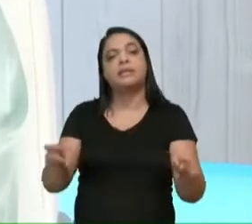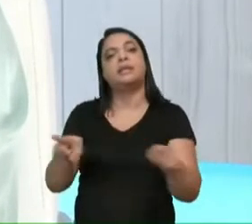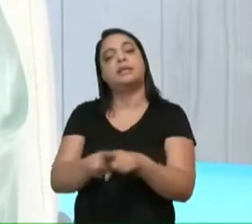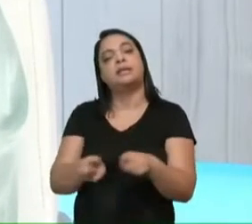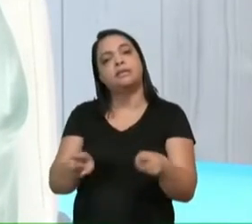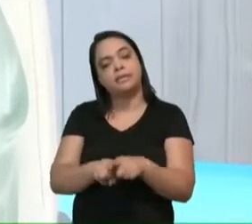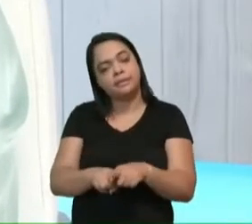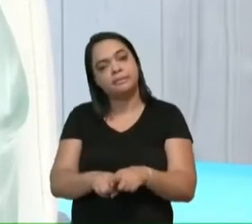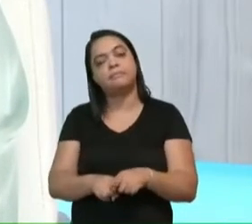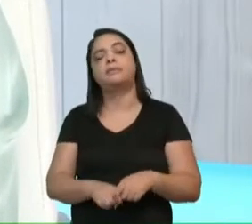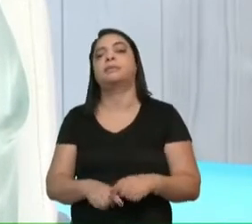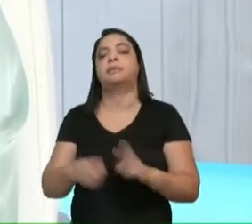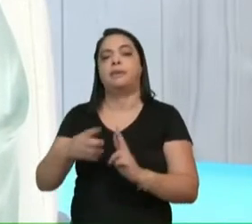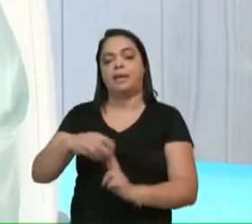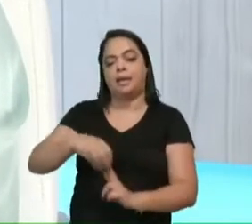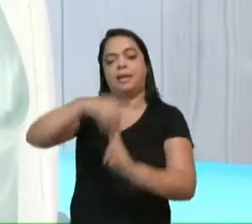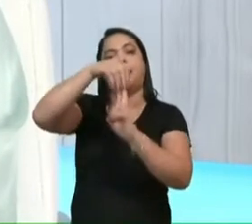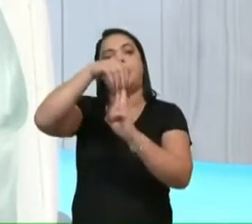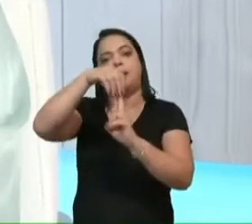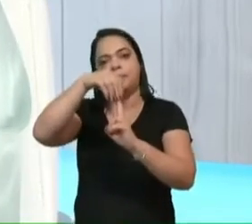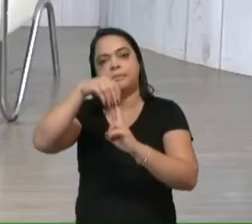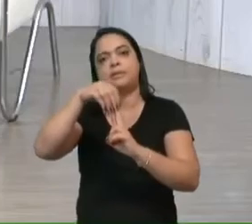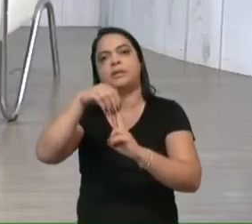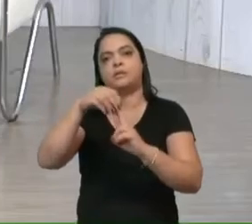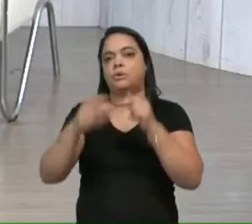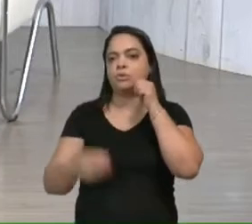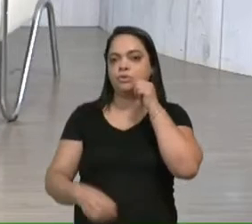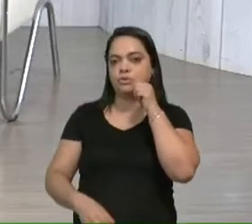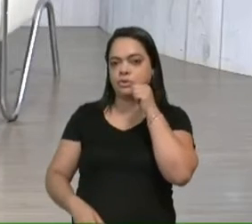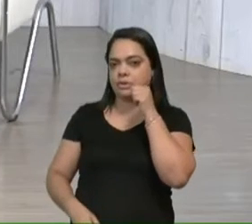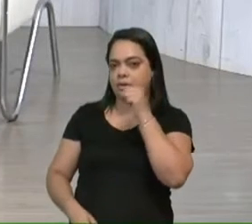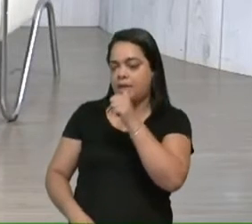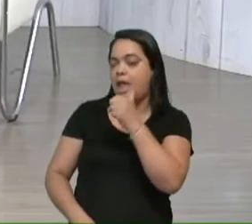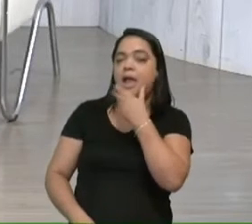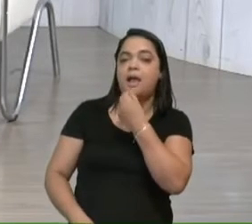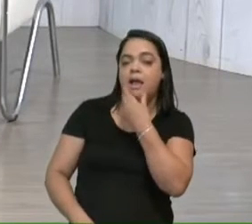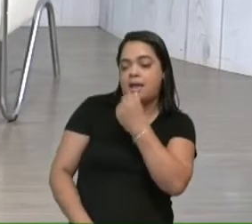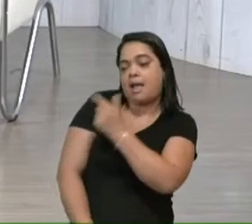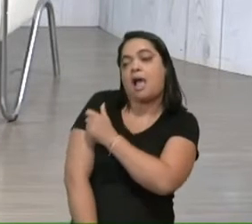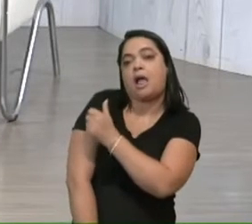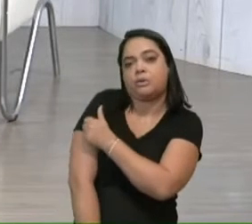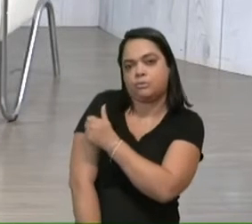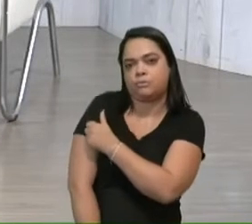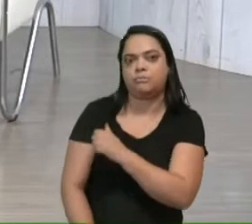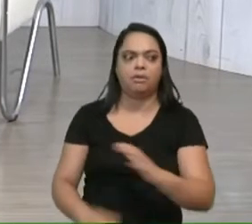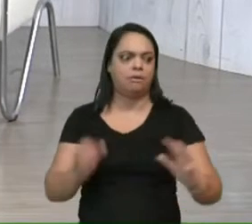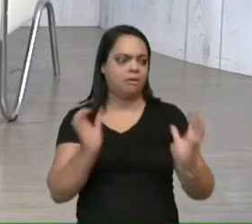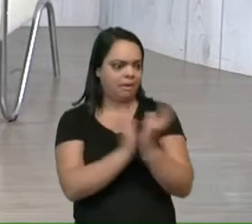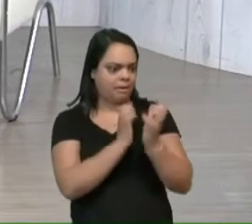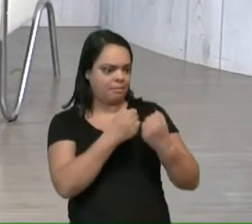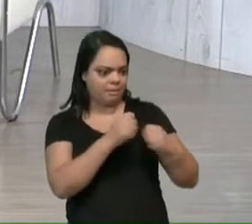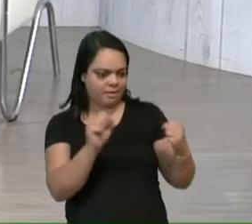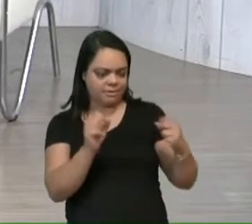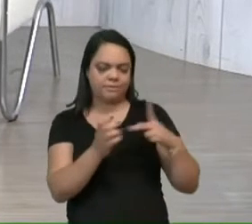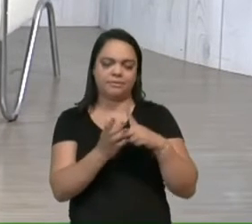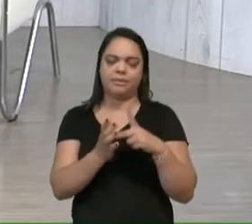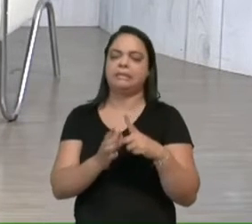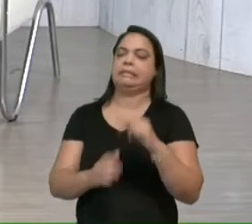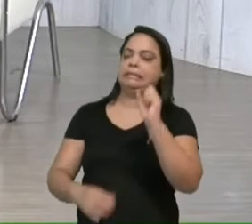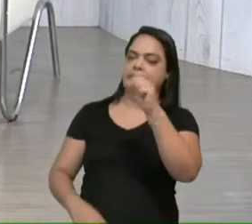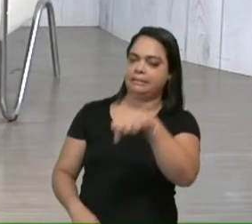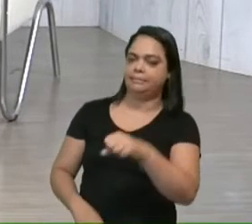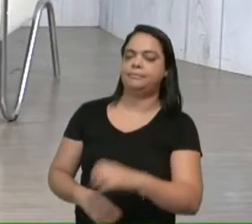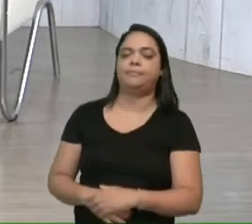também pela nossa representação de sente ou seja uma equipe grande né grande grande é é o segundo maior